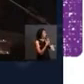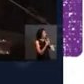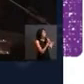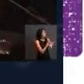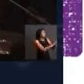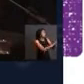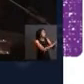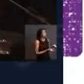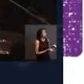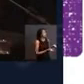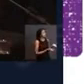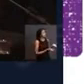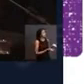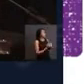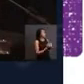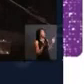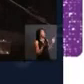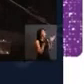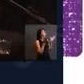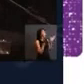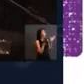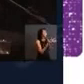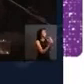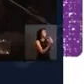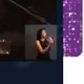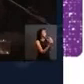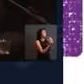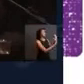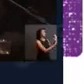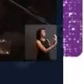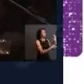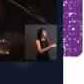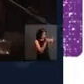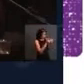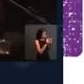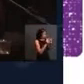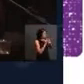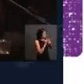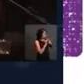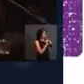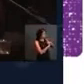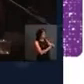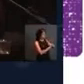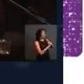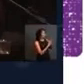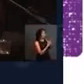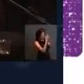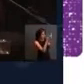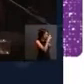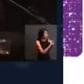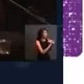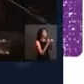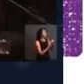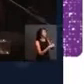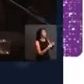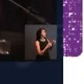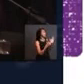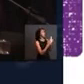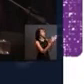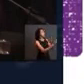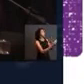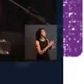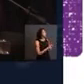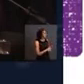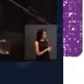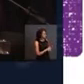sua turma para a próxima avaliação? Essa meta, ela é possível? O que você precisa para atingir essa